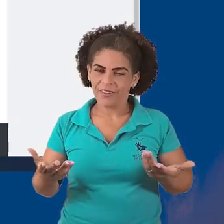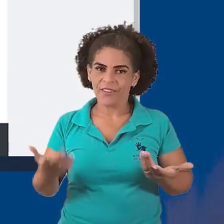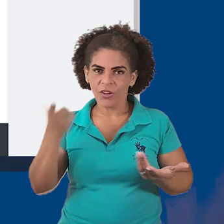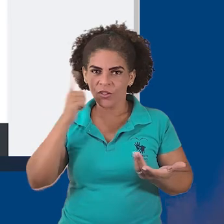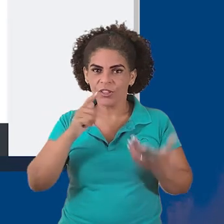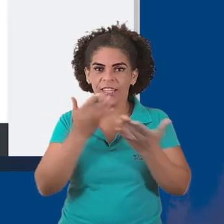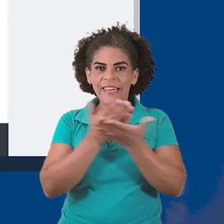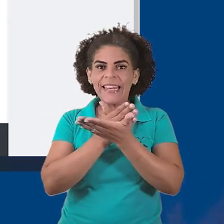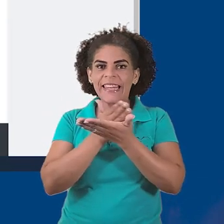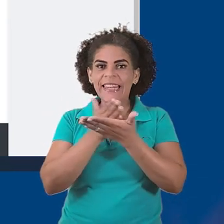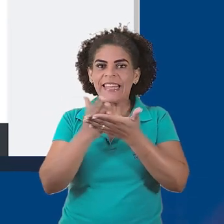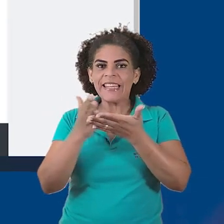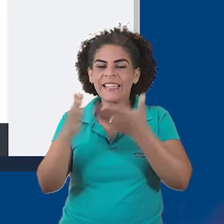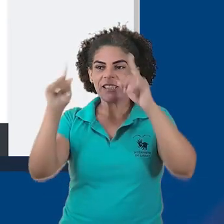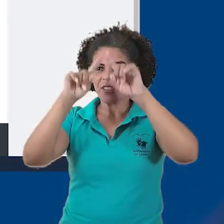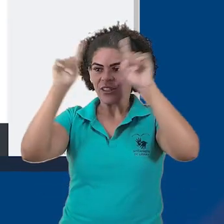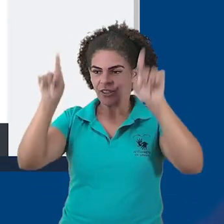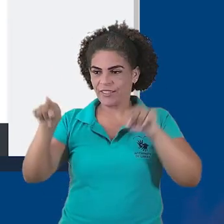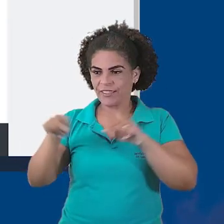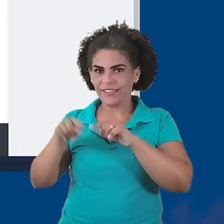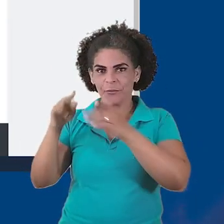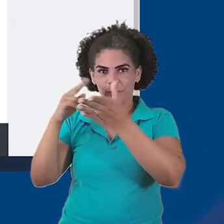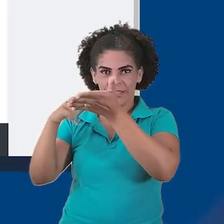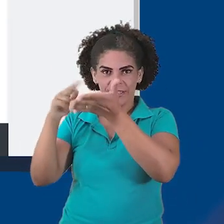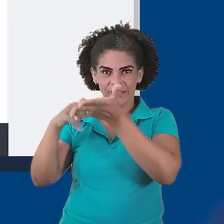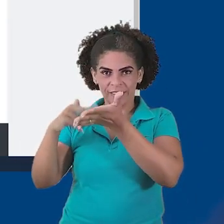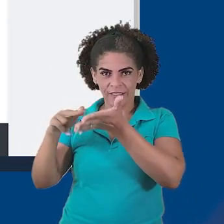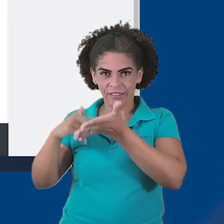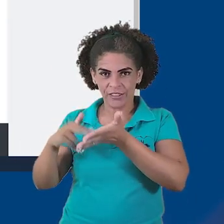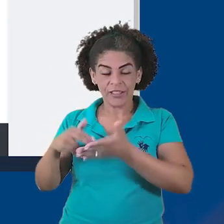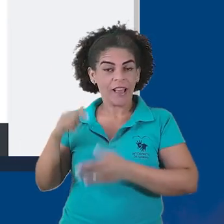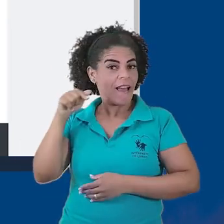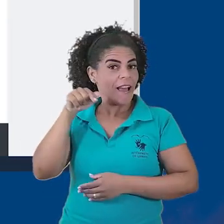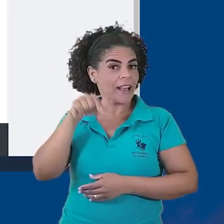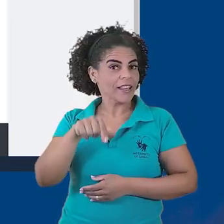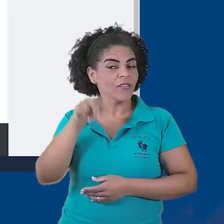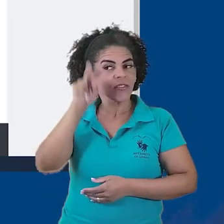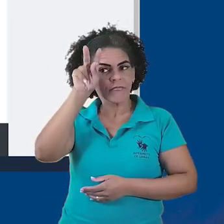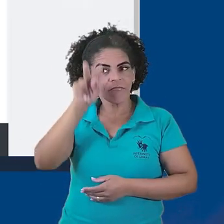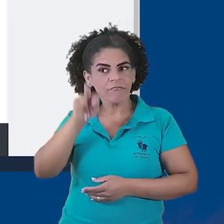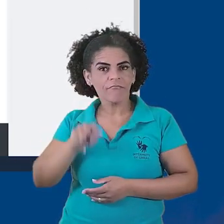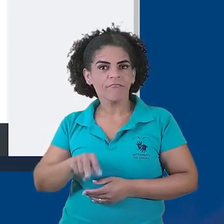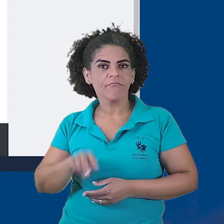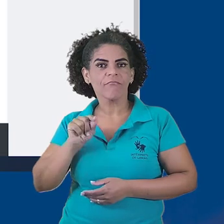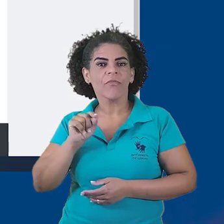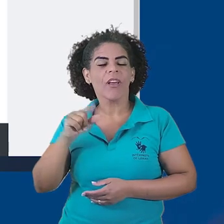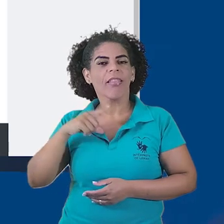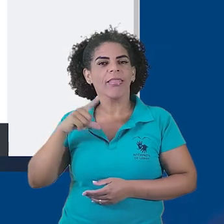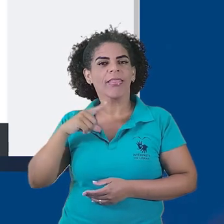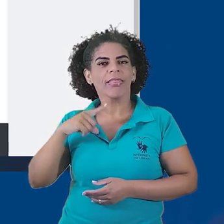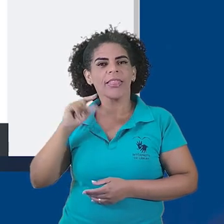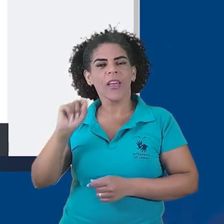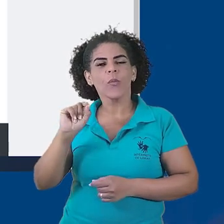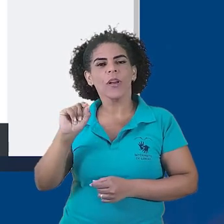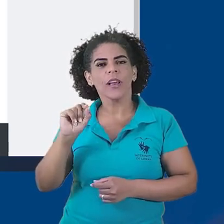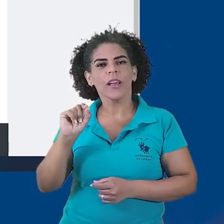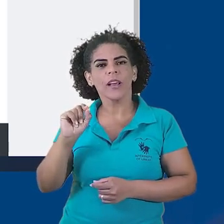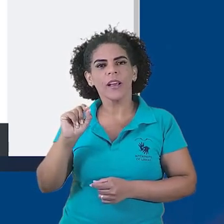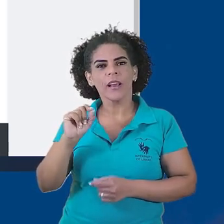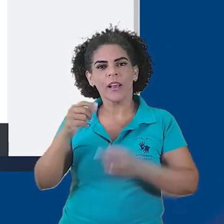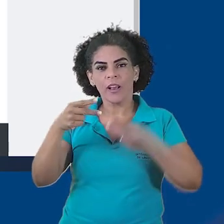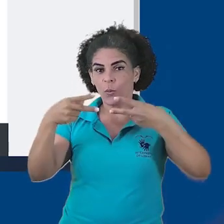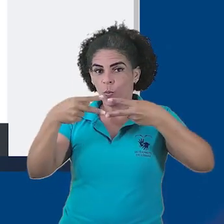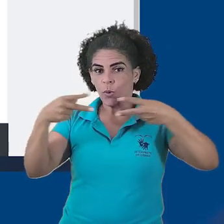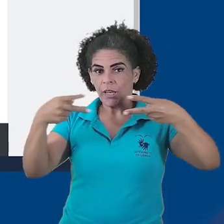E chegamos a página inicial local do painel inicial de mensagens e vocês podem reparar ao fundo